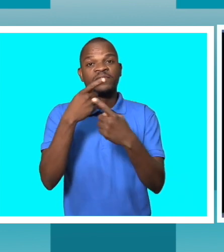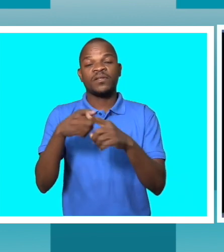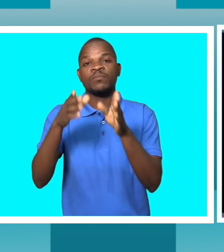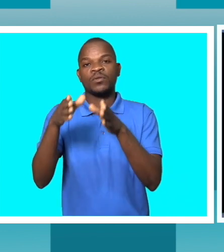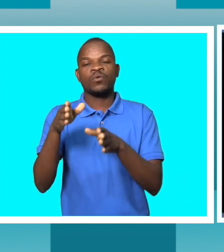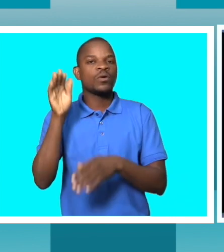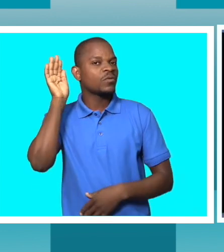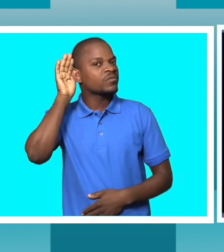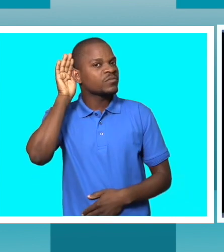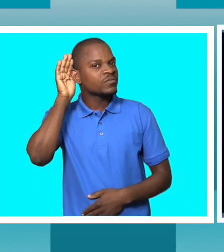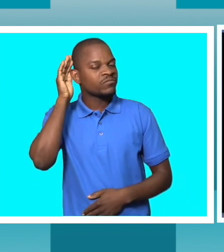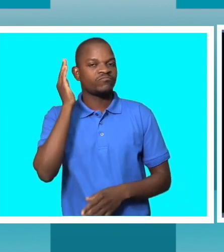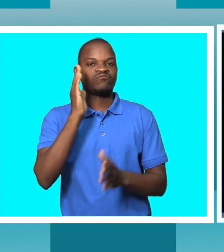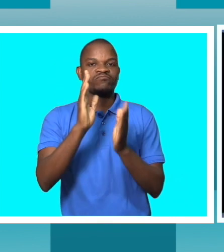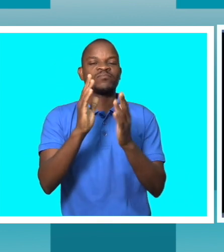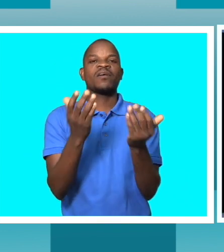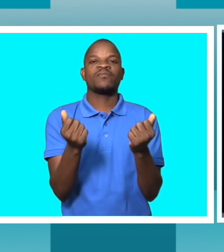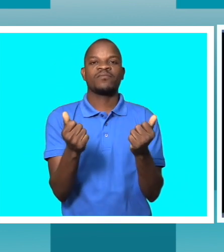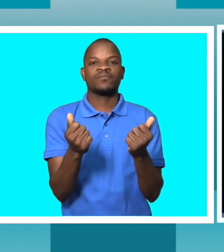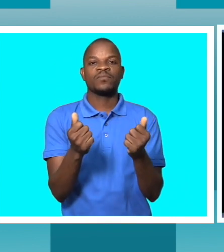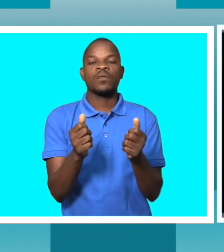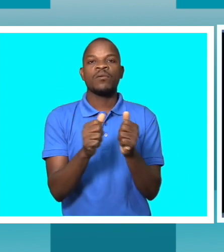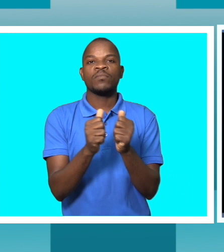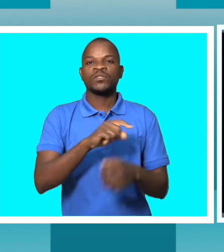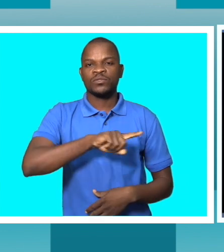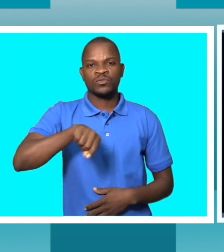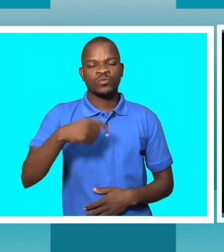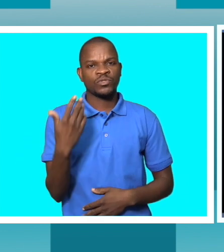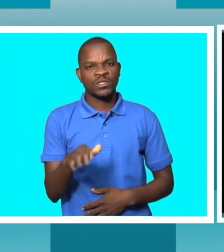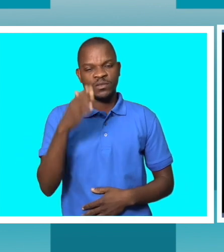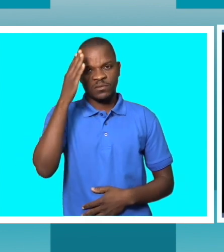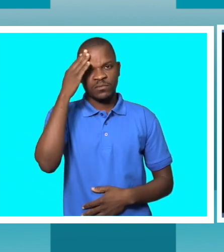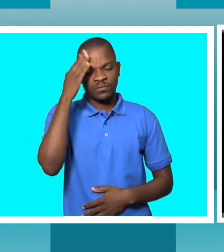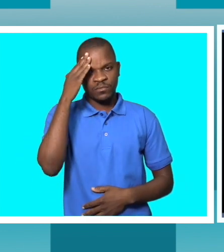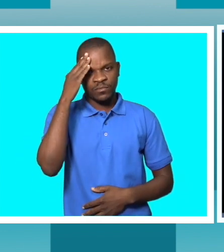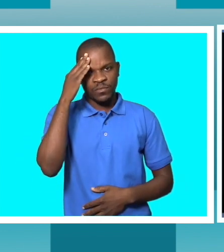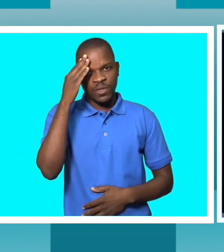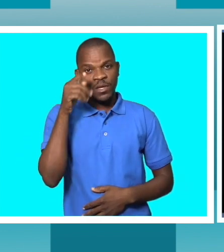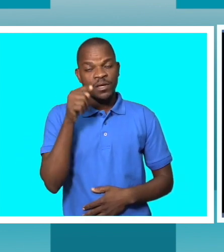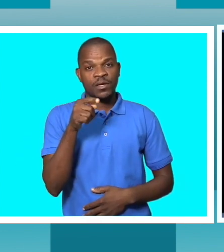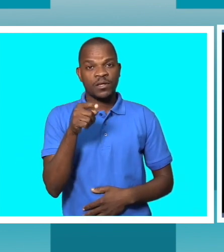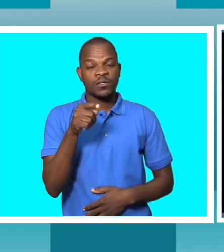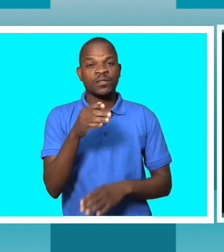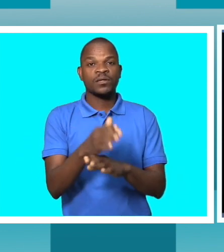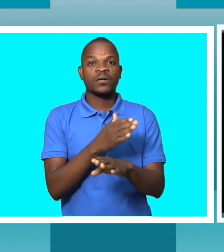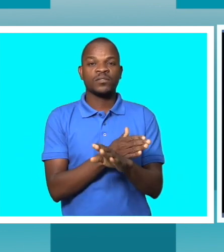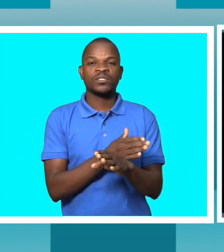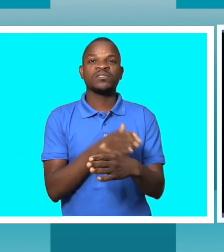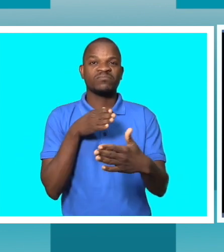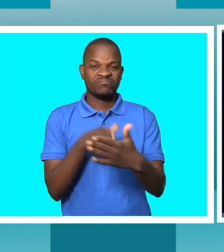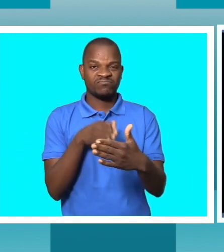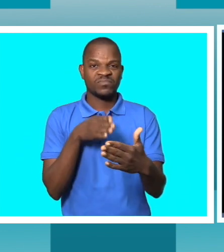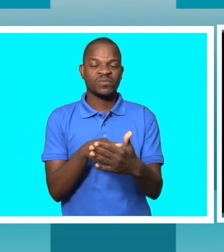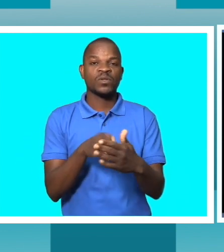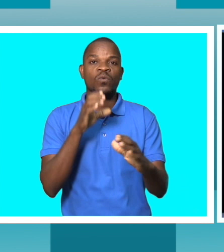quem entende, porque está preparada. E nós sabemos que esse que era antes